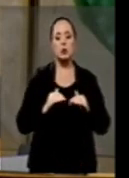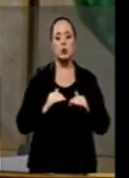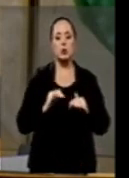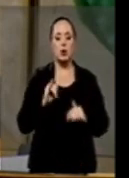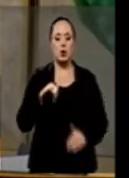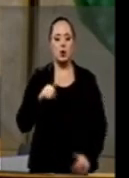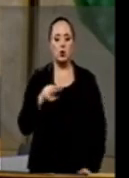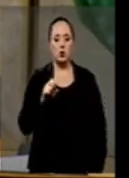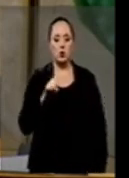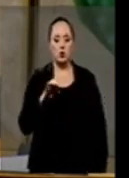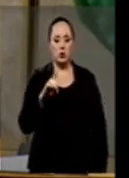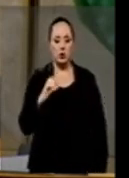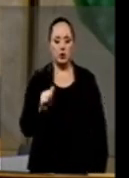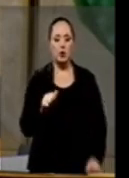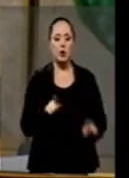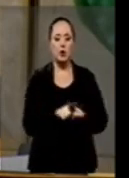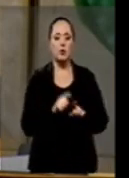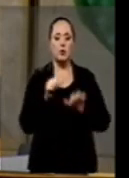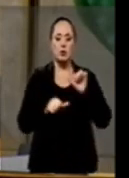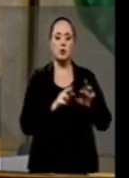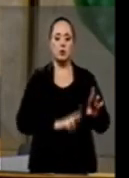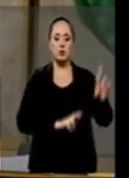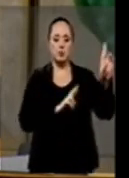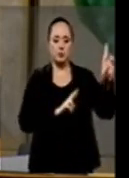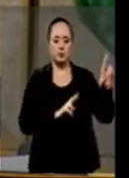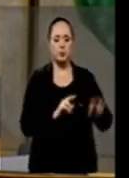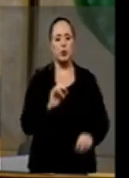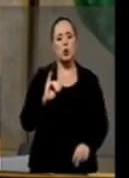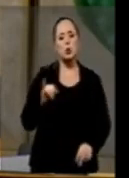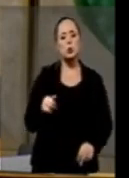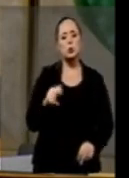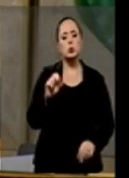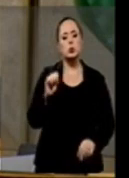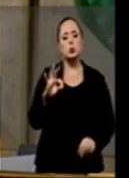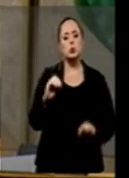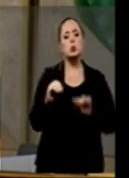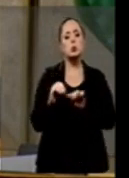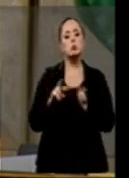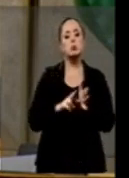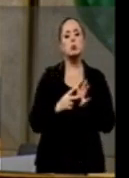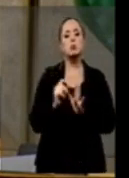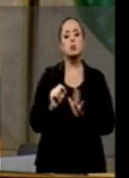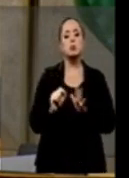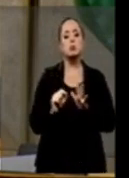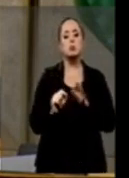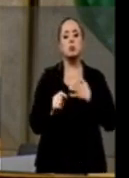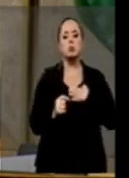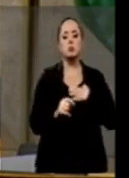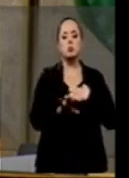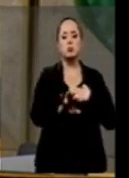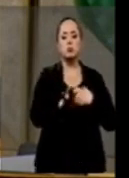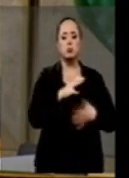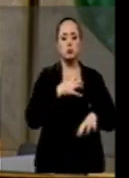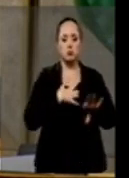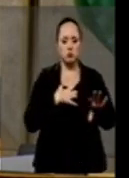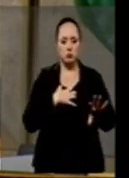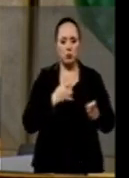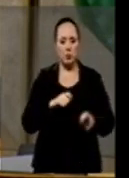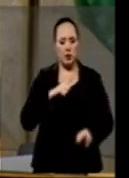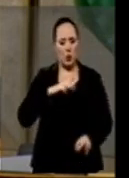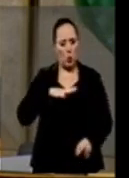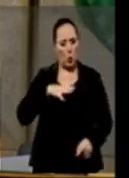ser justo é ser justo com o outro fazer justiça exige coragem e